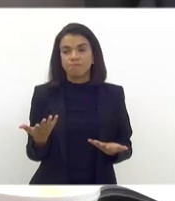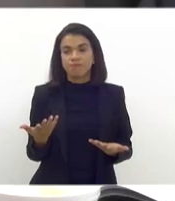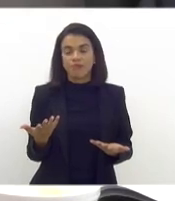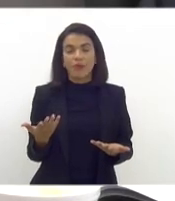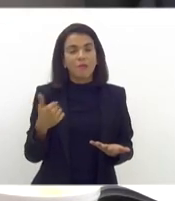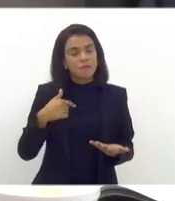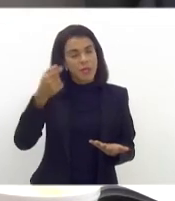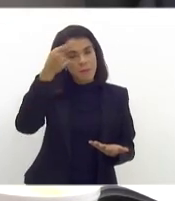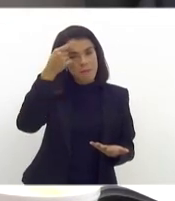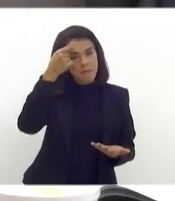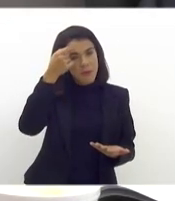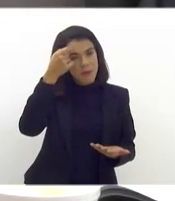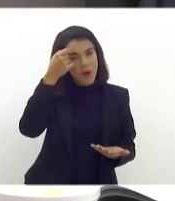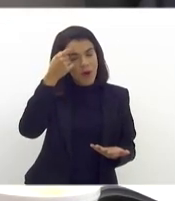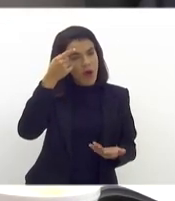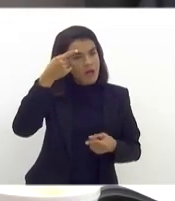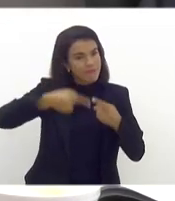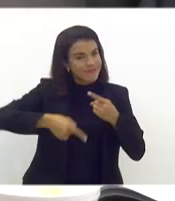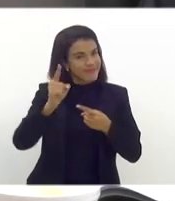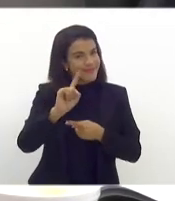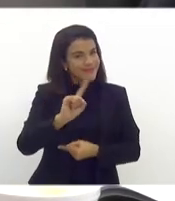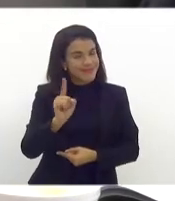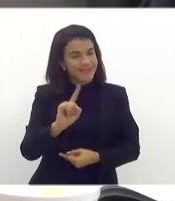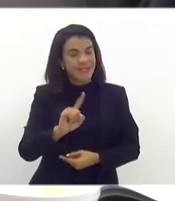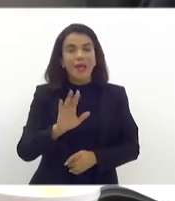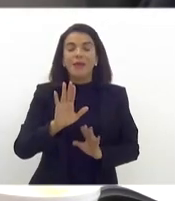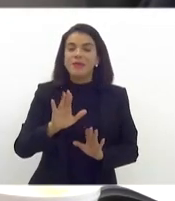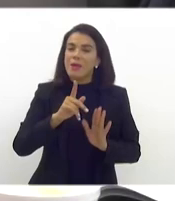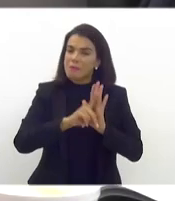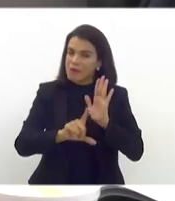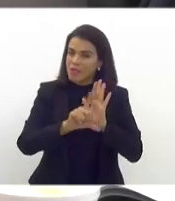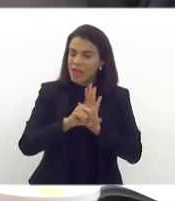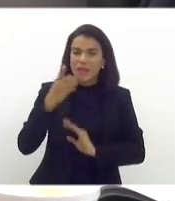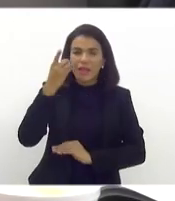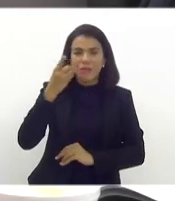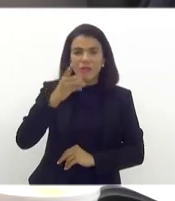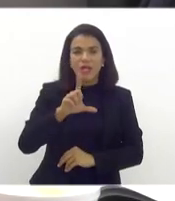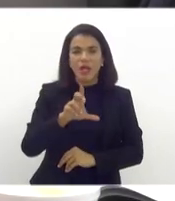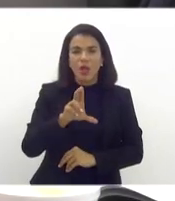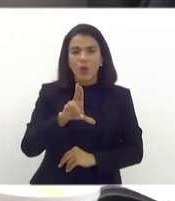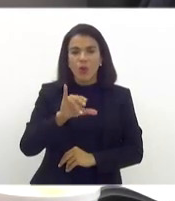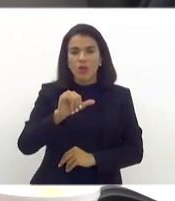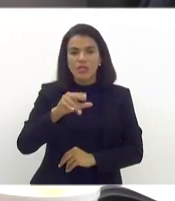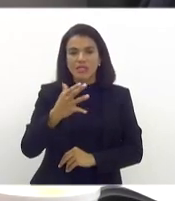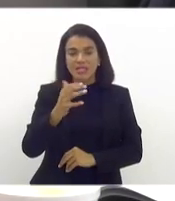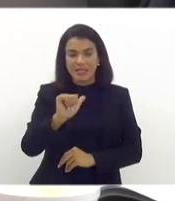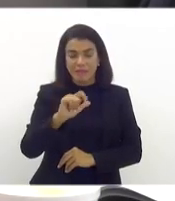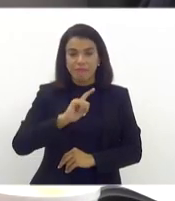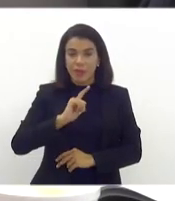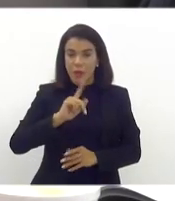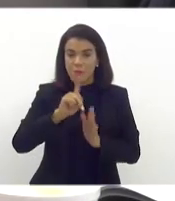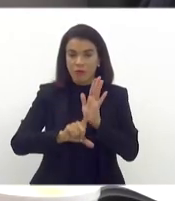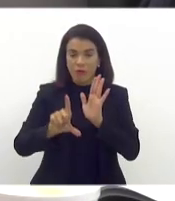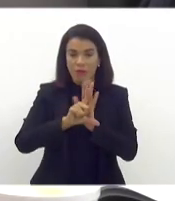a minha memória não me deixa falhar. Nós temos um projeto de lei da deputada Lucinha sobre esse tema, nós temos um projeto de